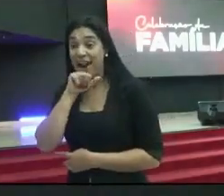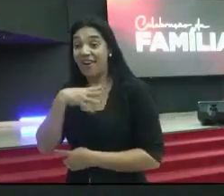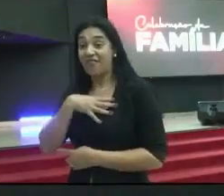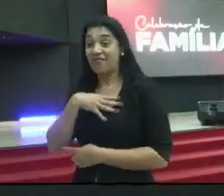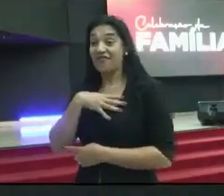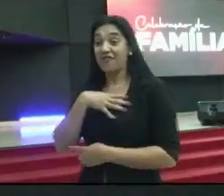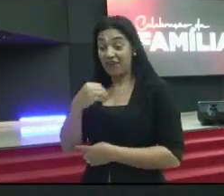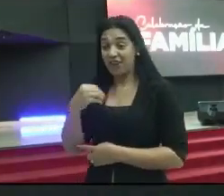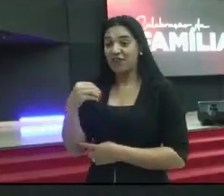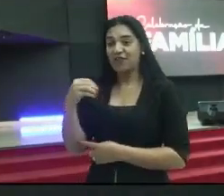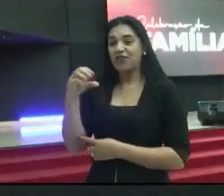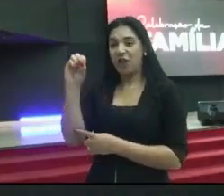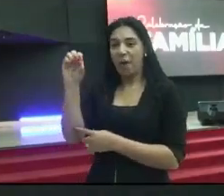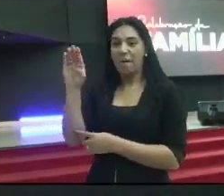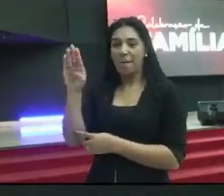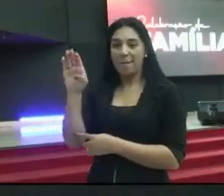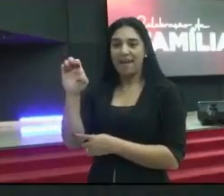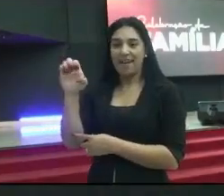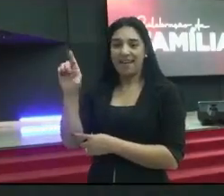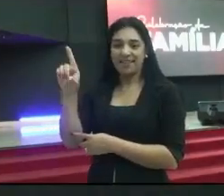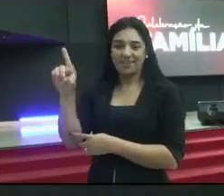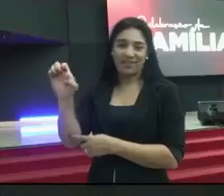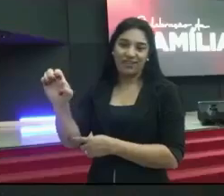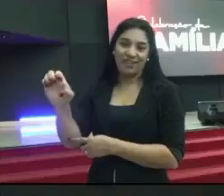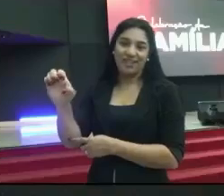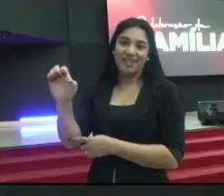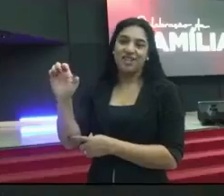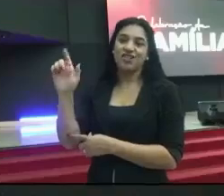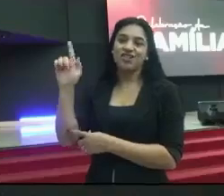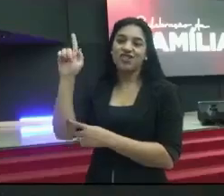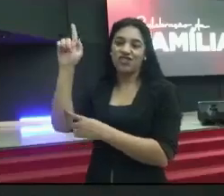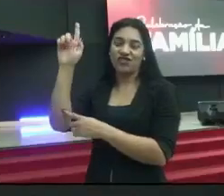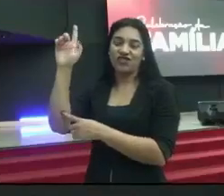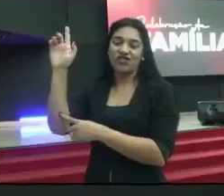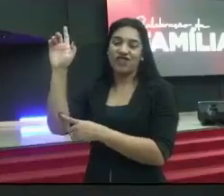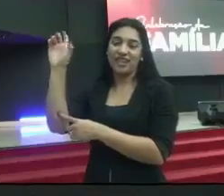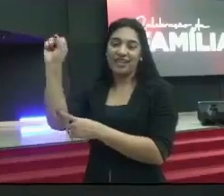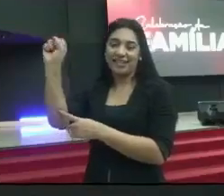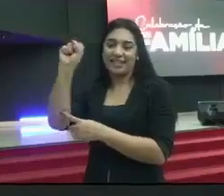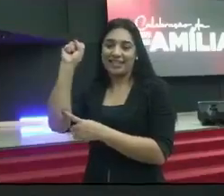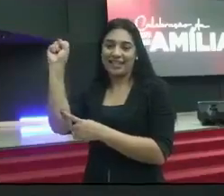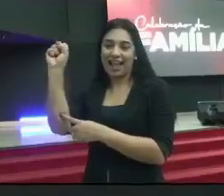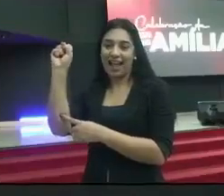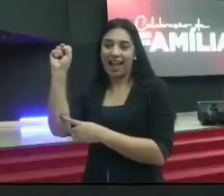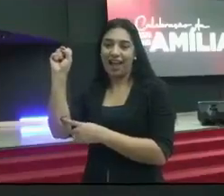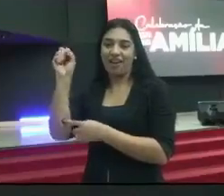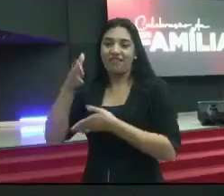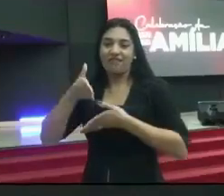Obed gerou Jessé, e Jessé gerou o rei Davi.